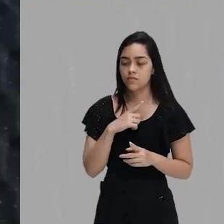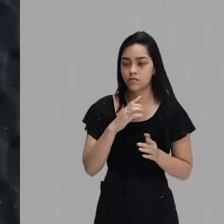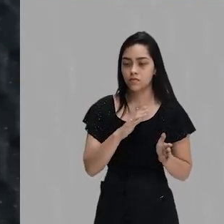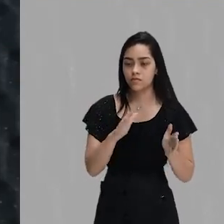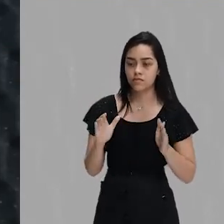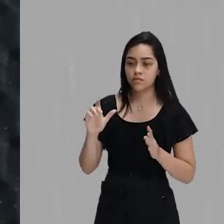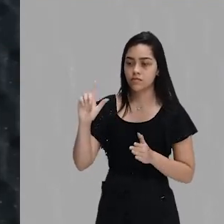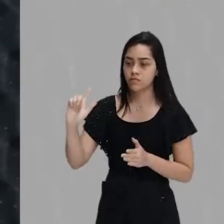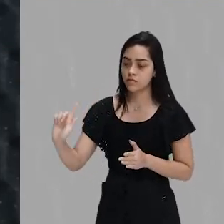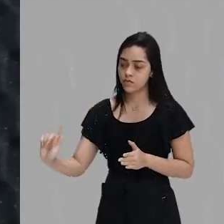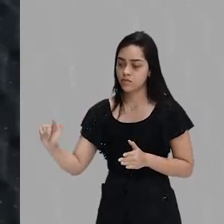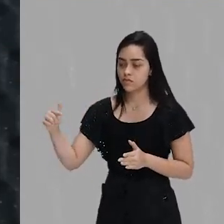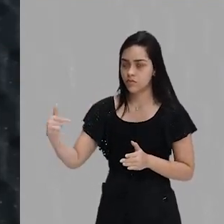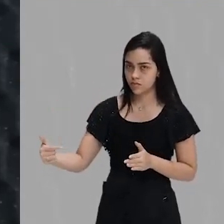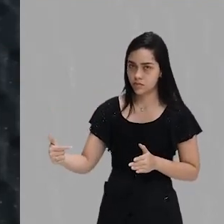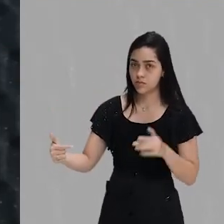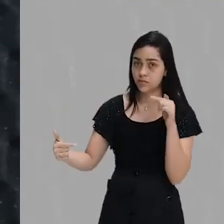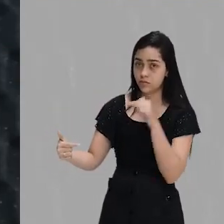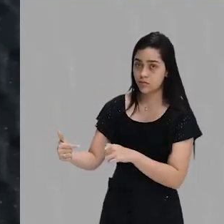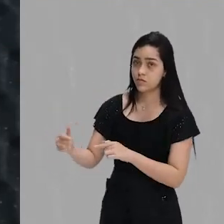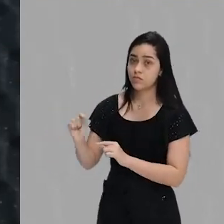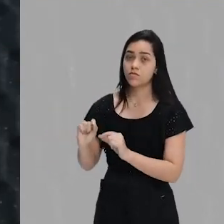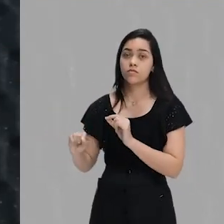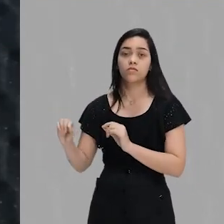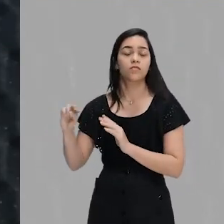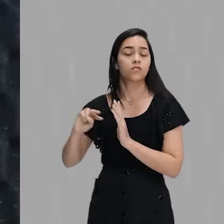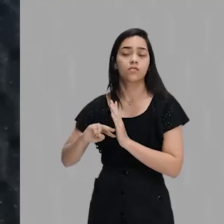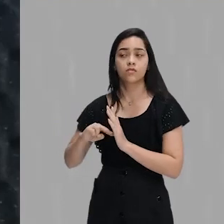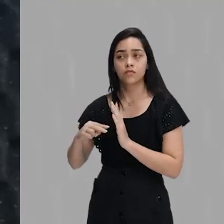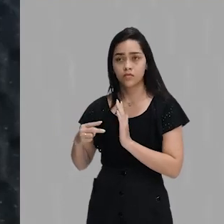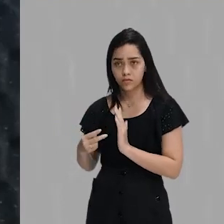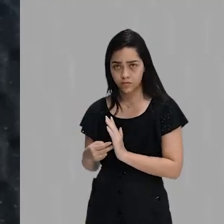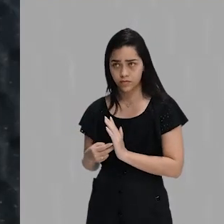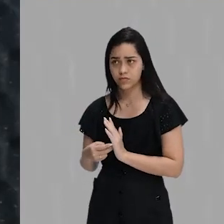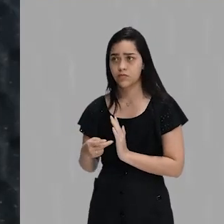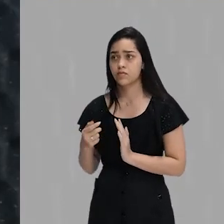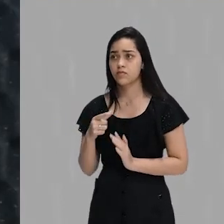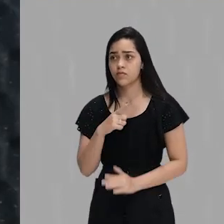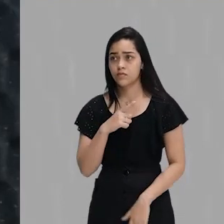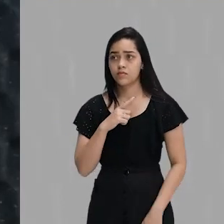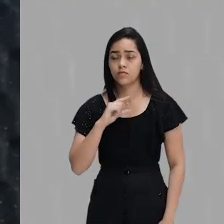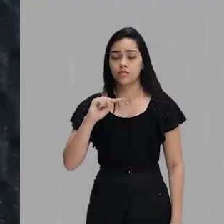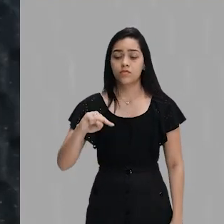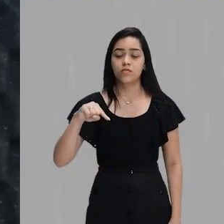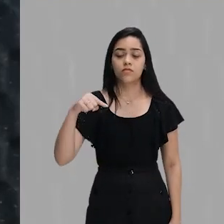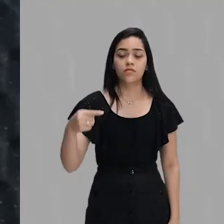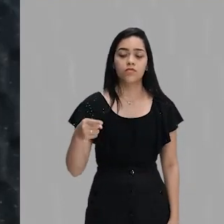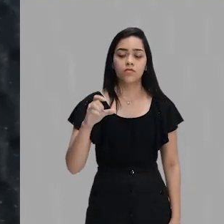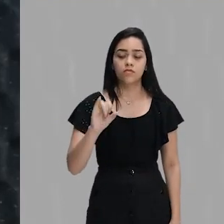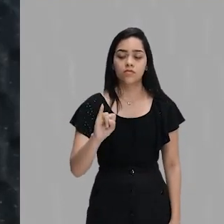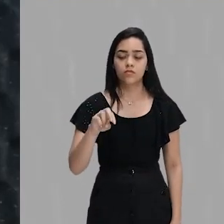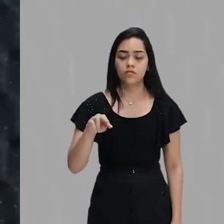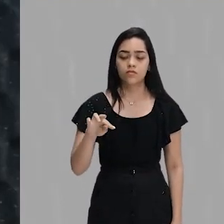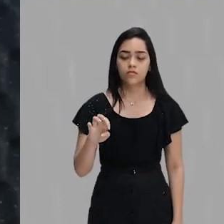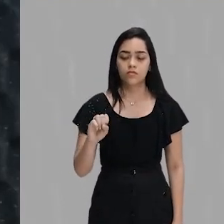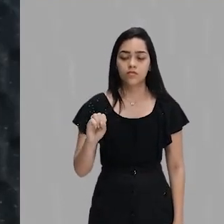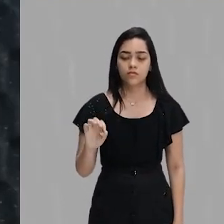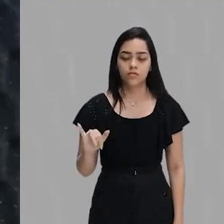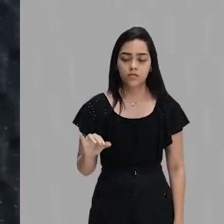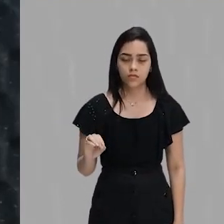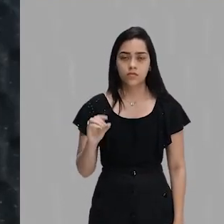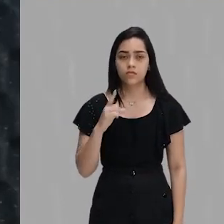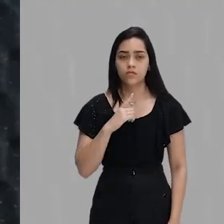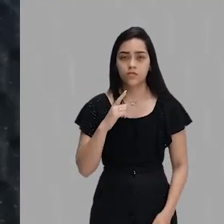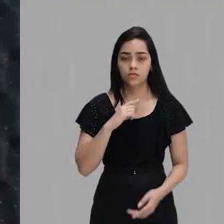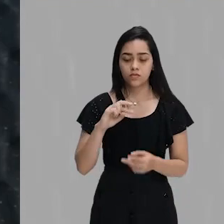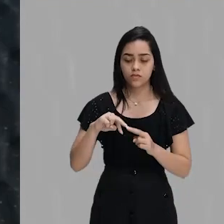fase G2. Na fase G2 quer dizer que é o pós-sintético, onde ocorre a síntese